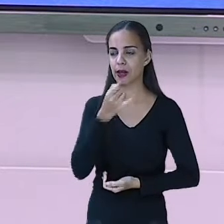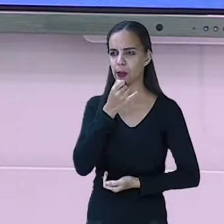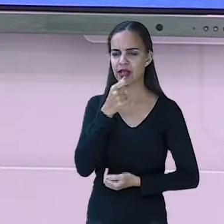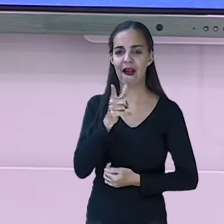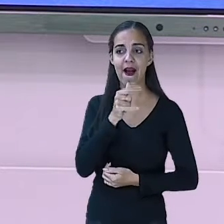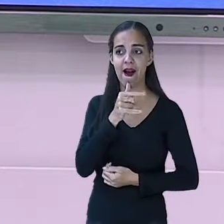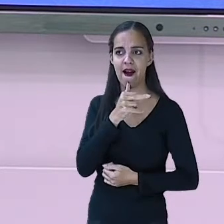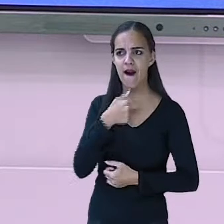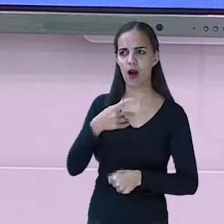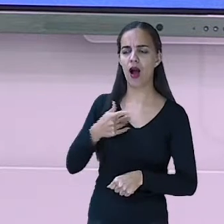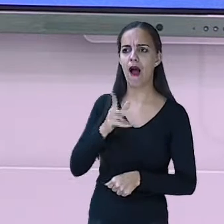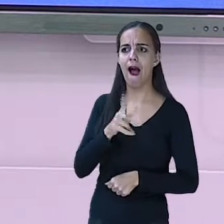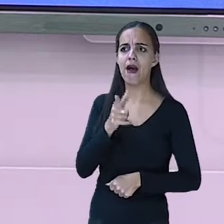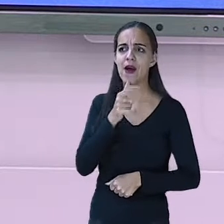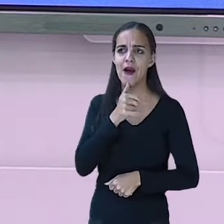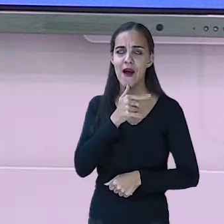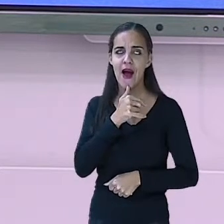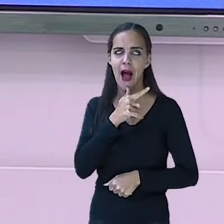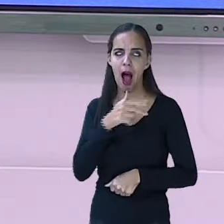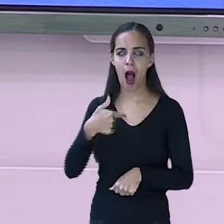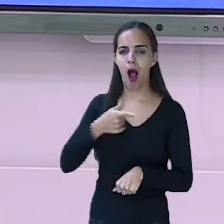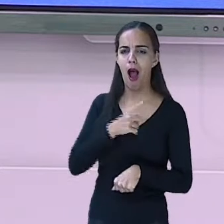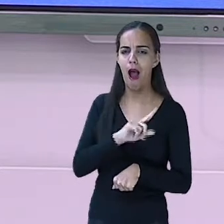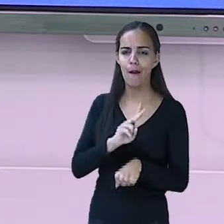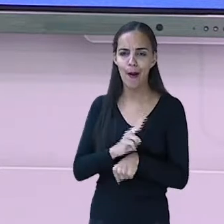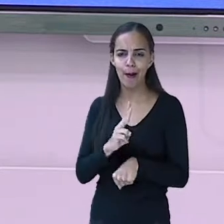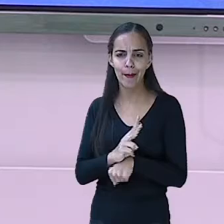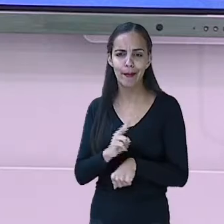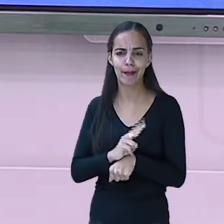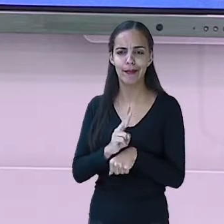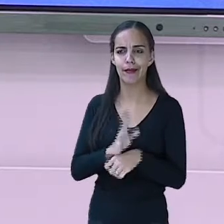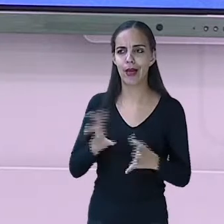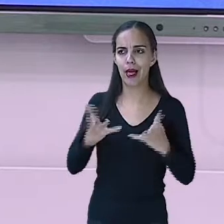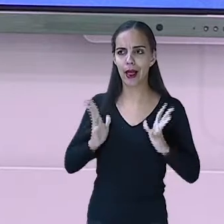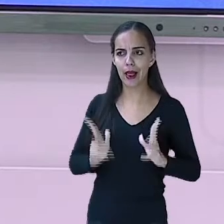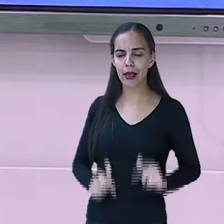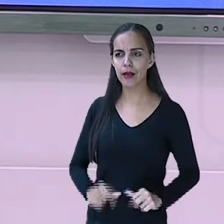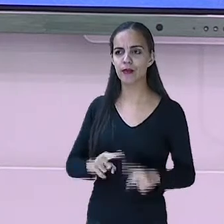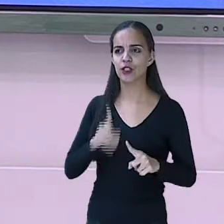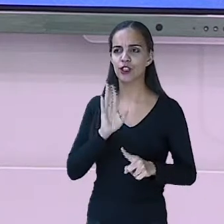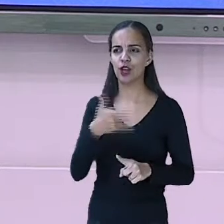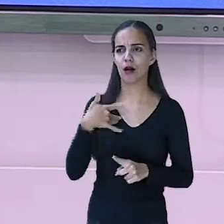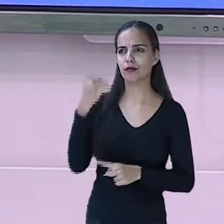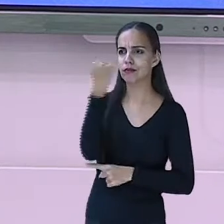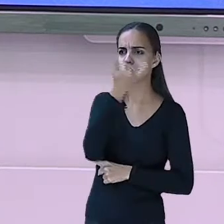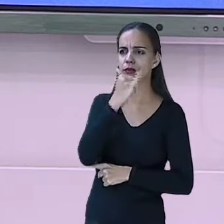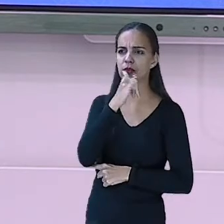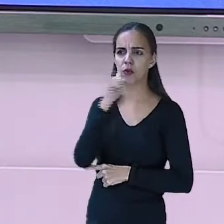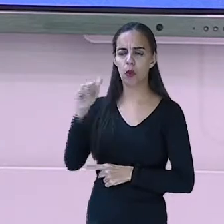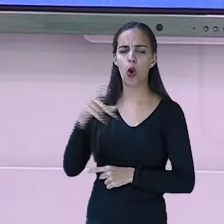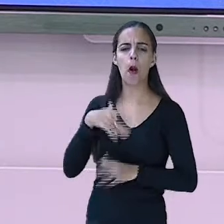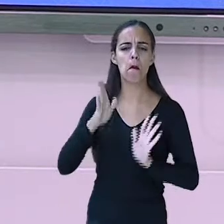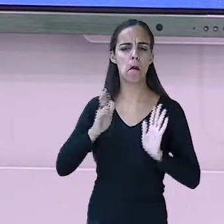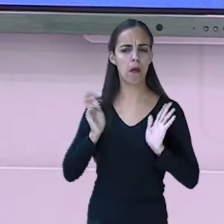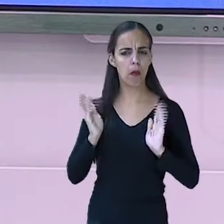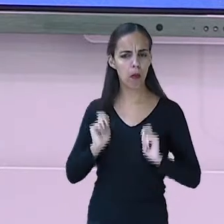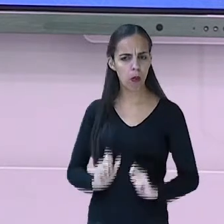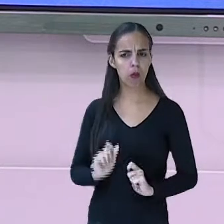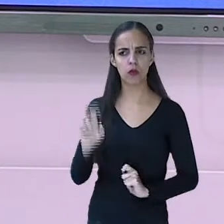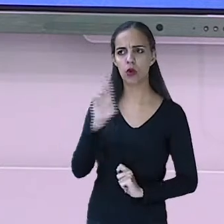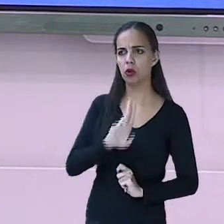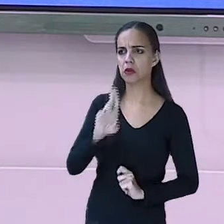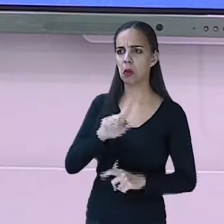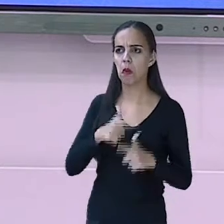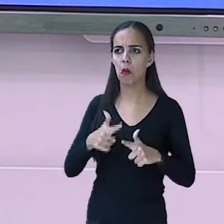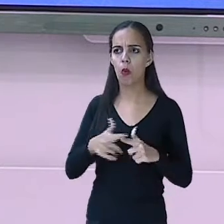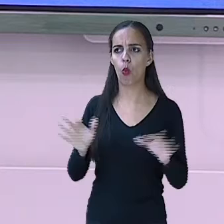tratada? Você tem energia elétrica e pode utilizar sem nenhum problema?